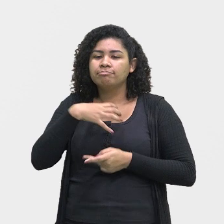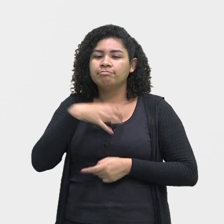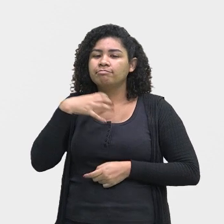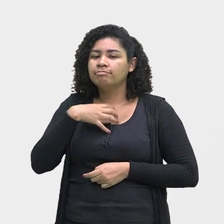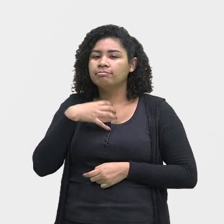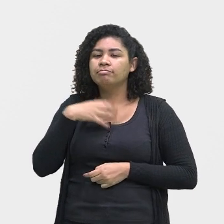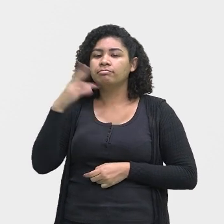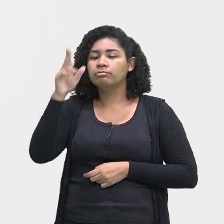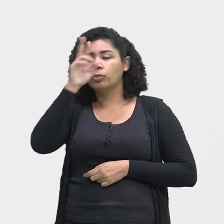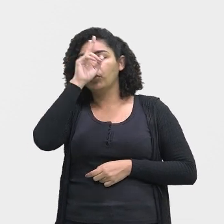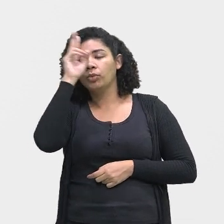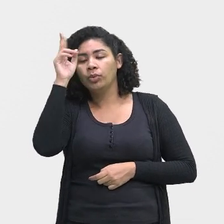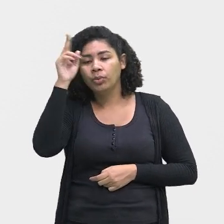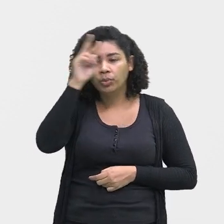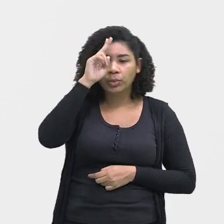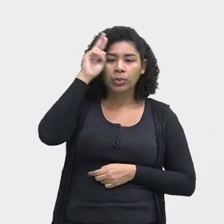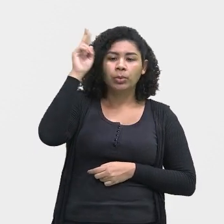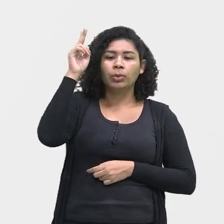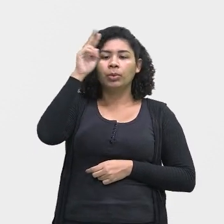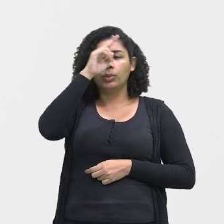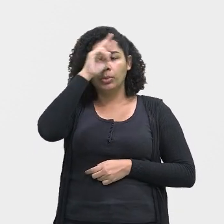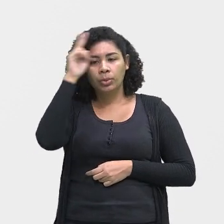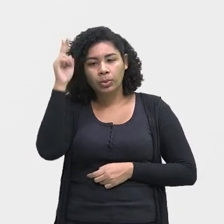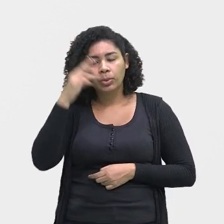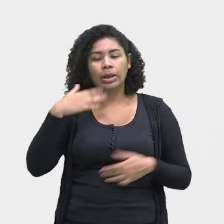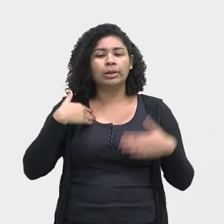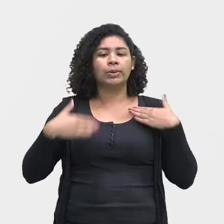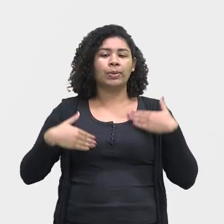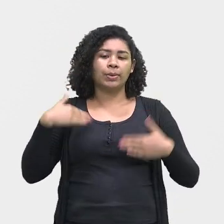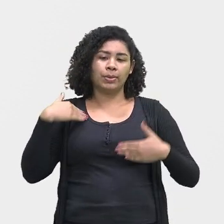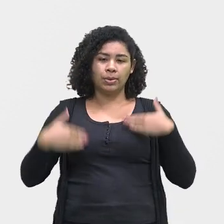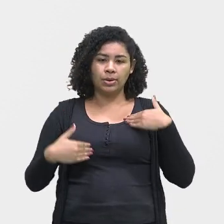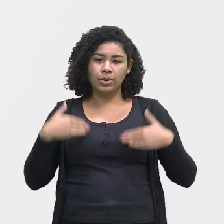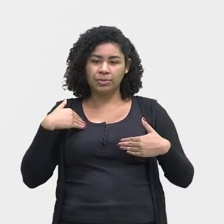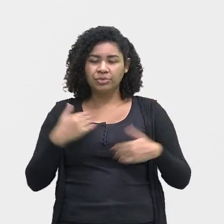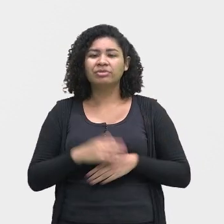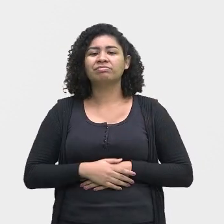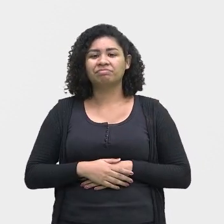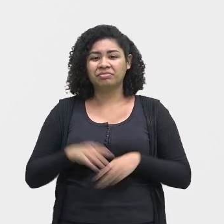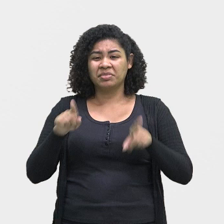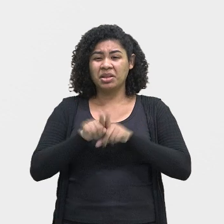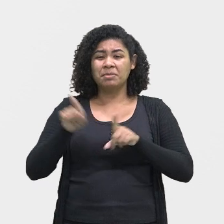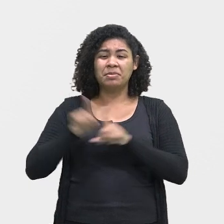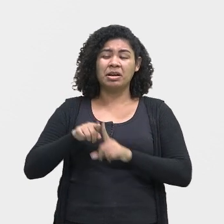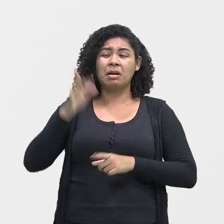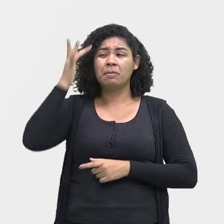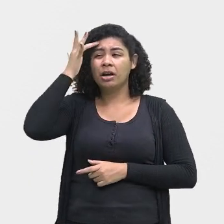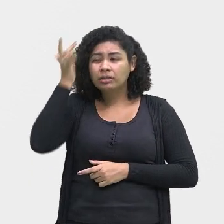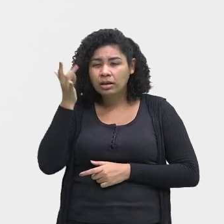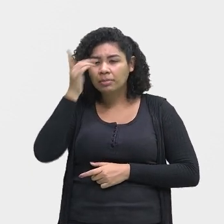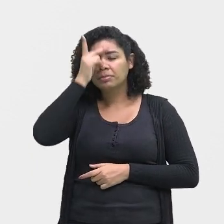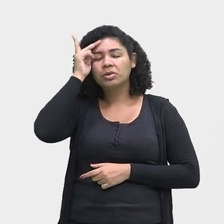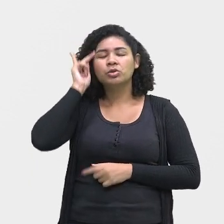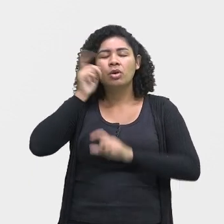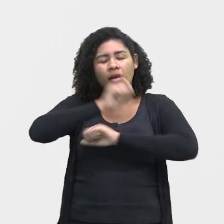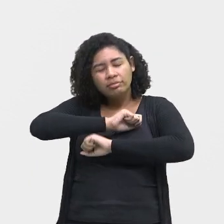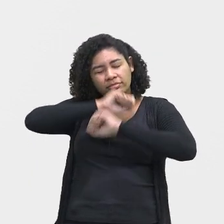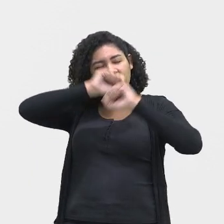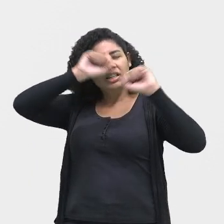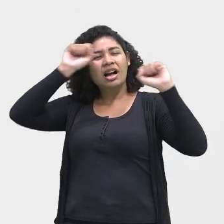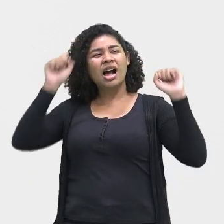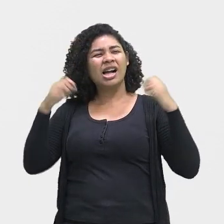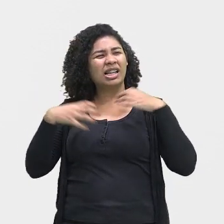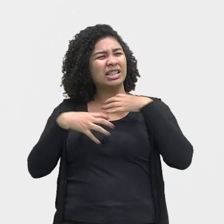tivesse ingerido álcool, bebida alcoólica. E é capaz de até no outro dia ela estar com aquela sensação, né?